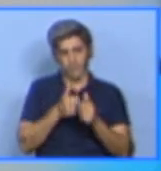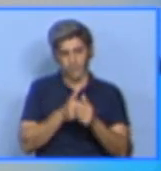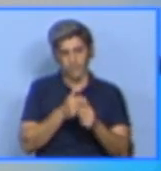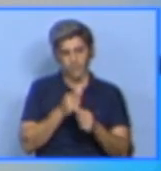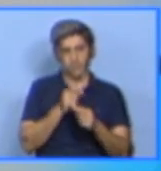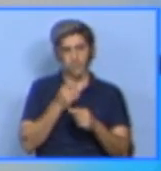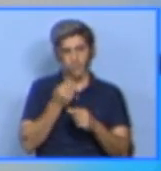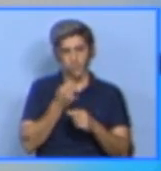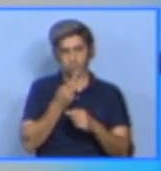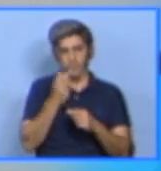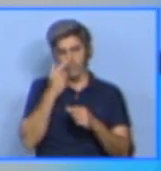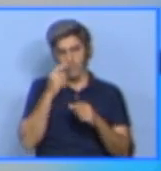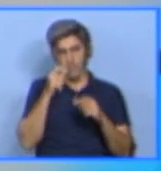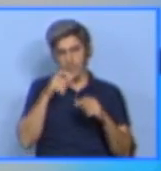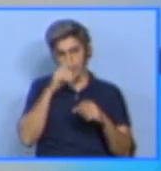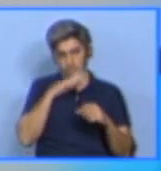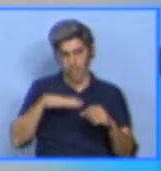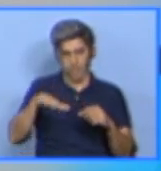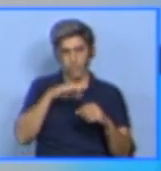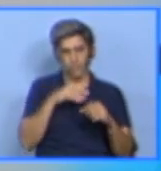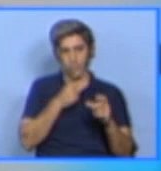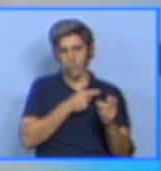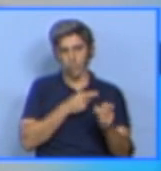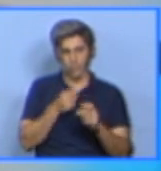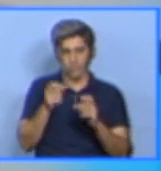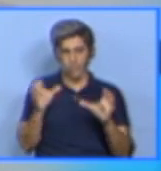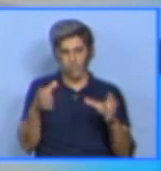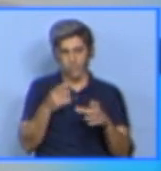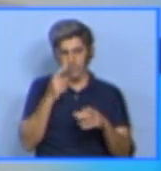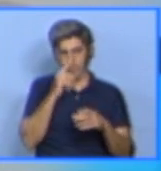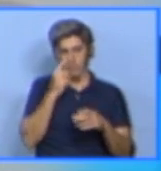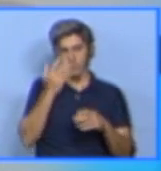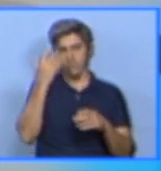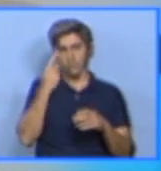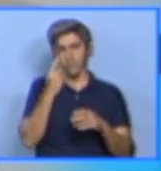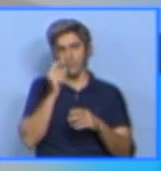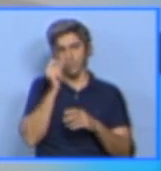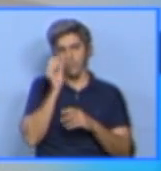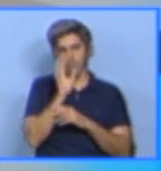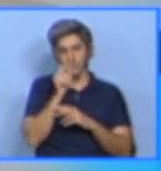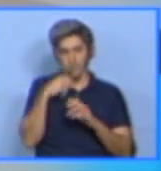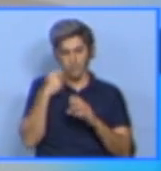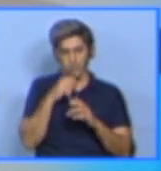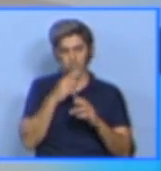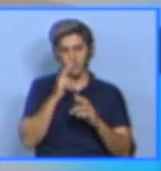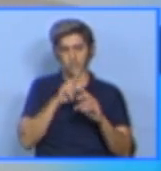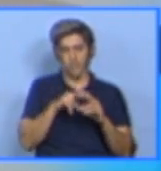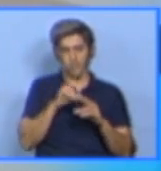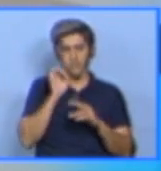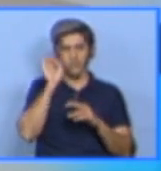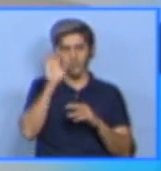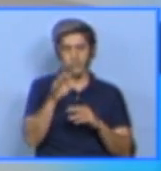até muitos deles em campos de concentração. Eu próprio entrevistei uma vez um cineasta que tinha sido preso e enviado para um campo, para um